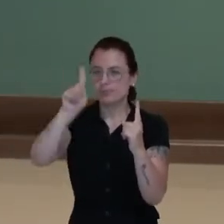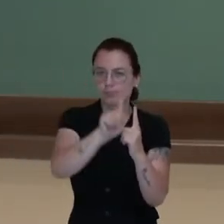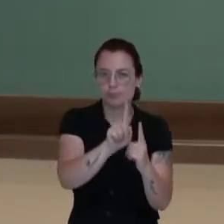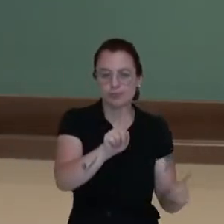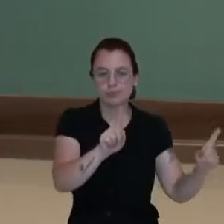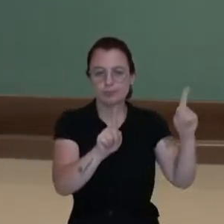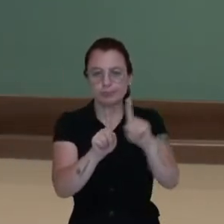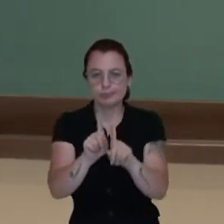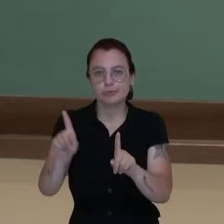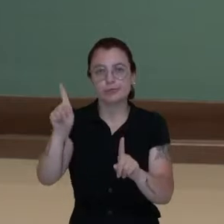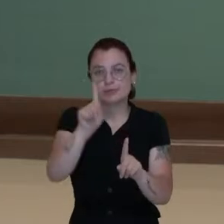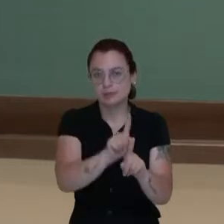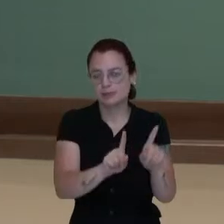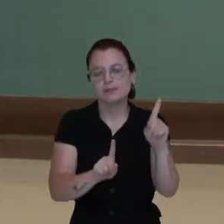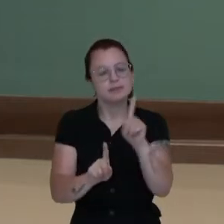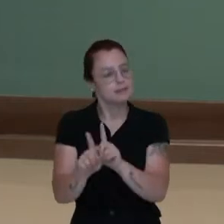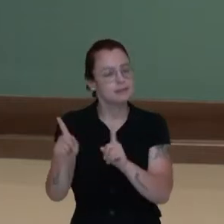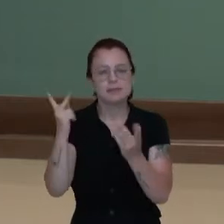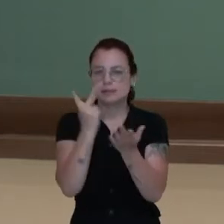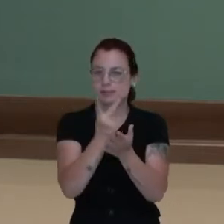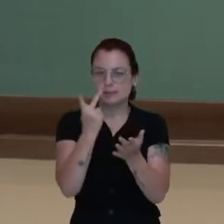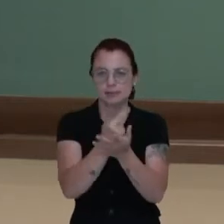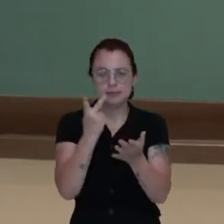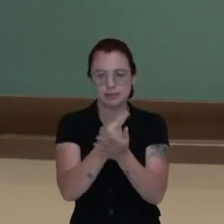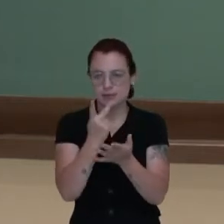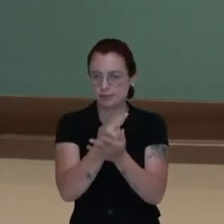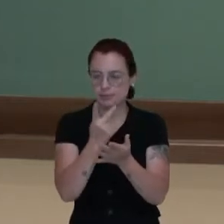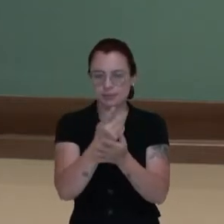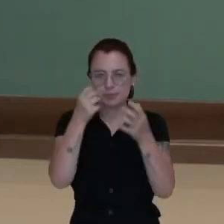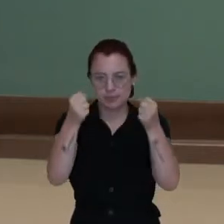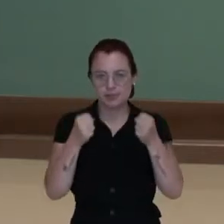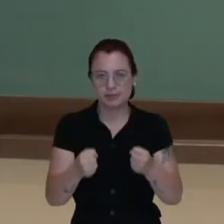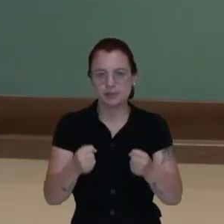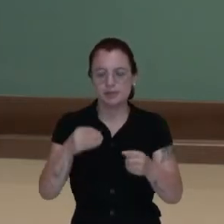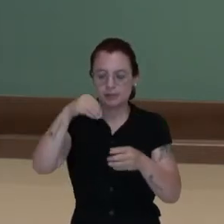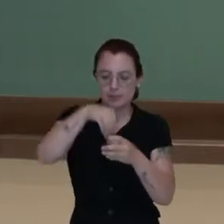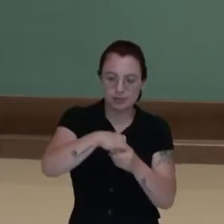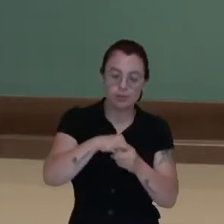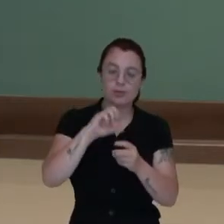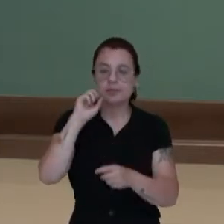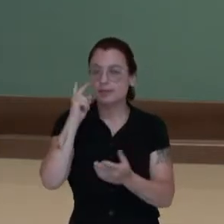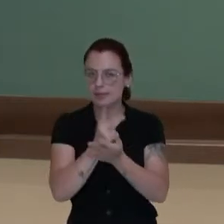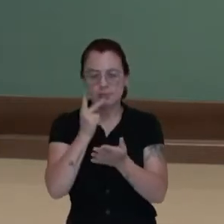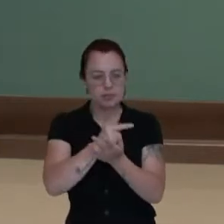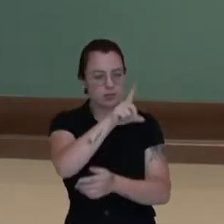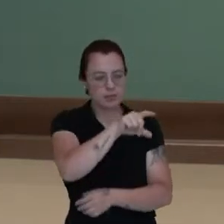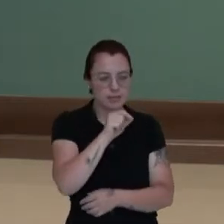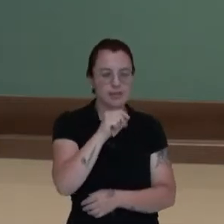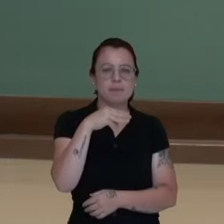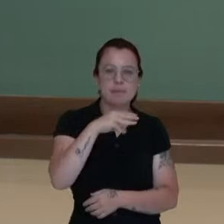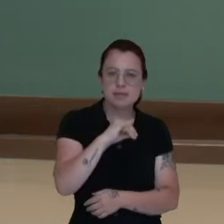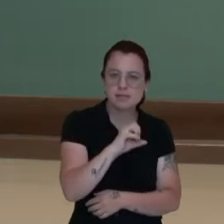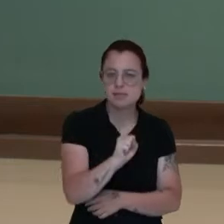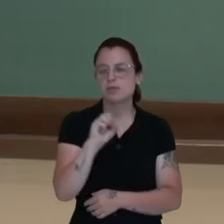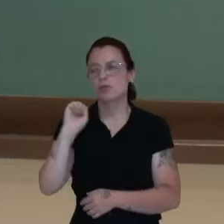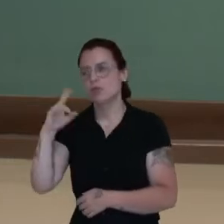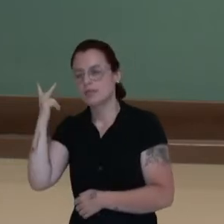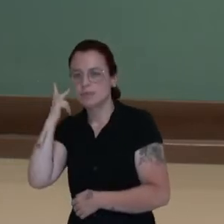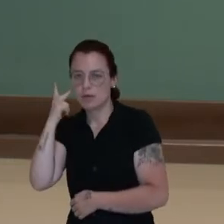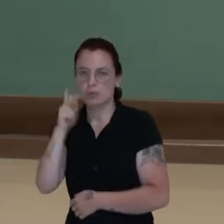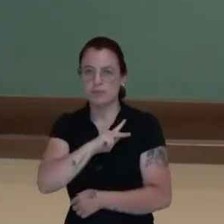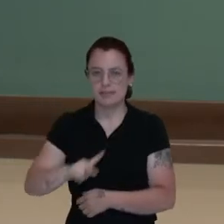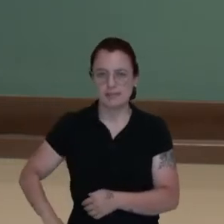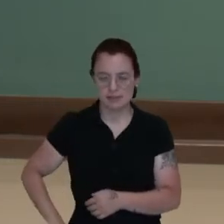então se revezava o poder nacional dentro ou de Minas Gerais ou de São Paulo, ou seja,